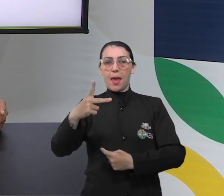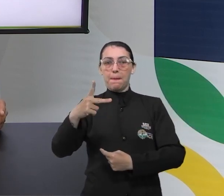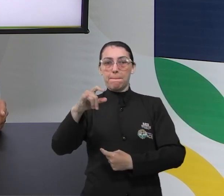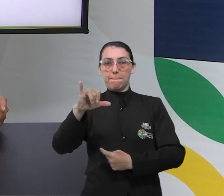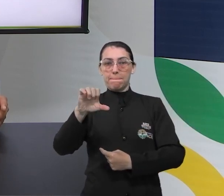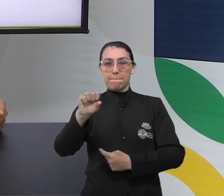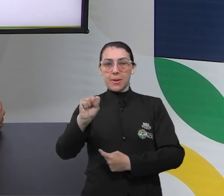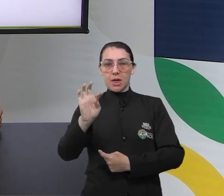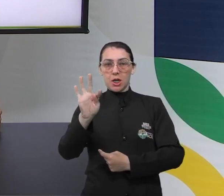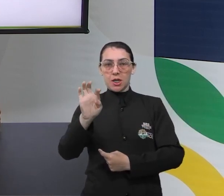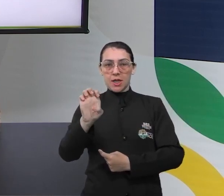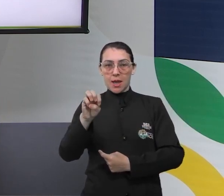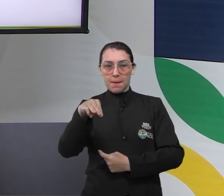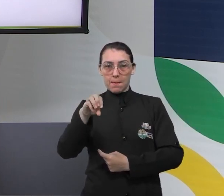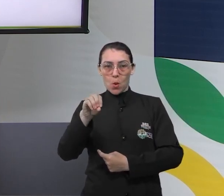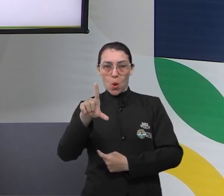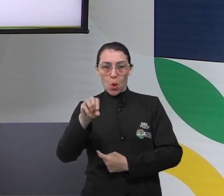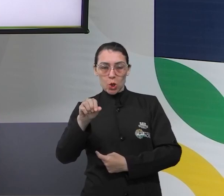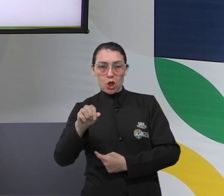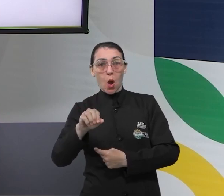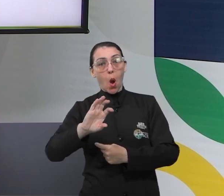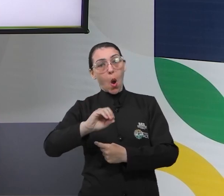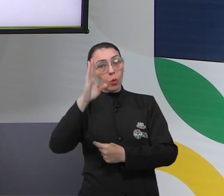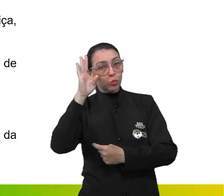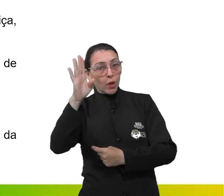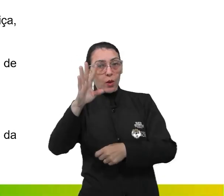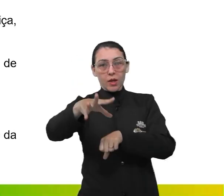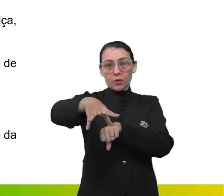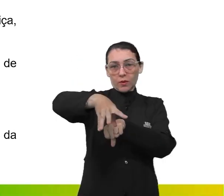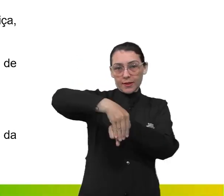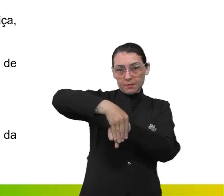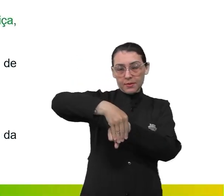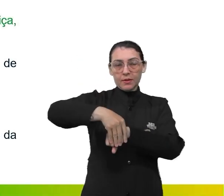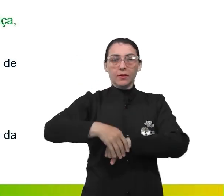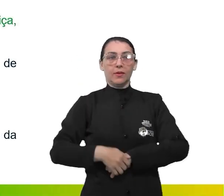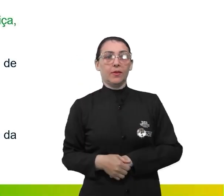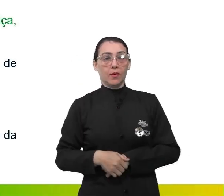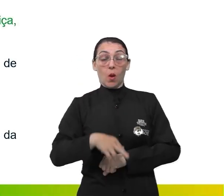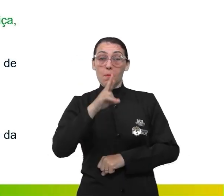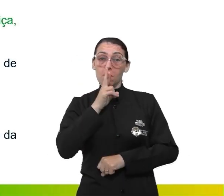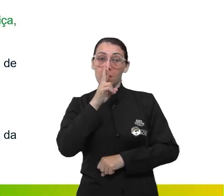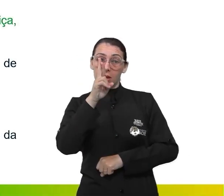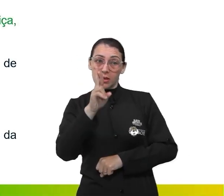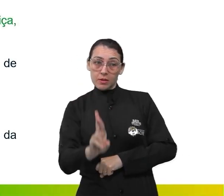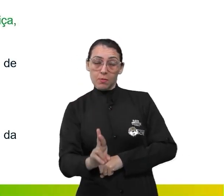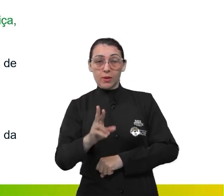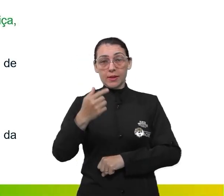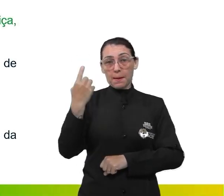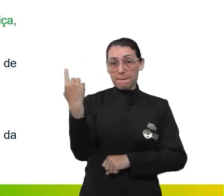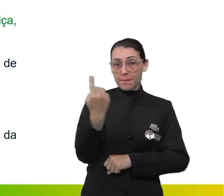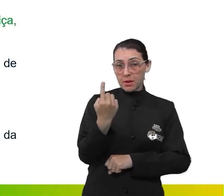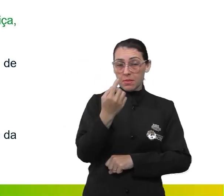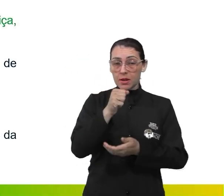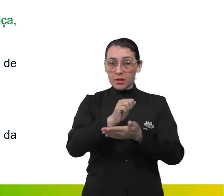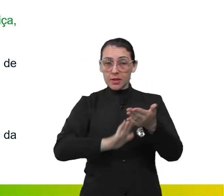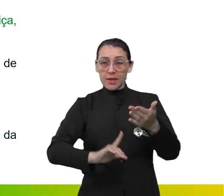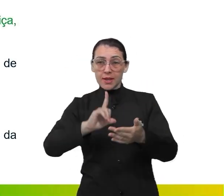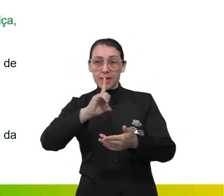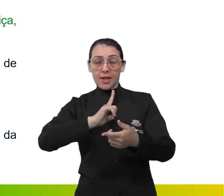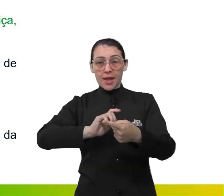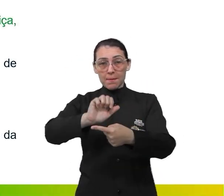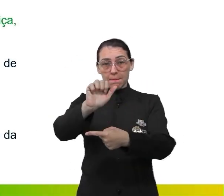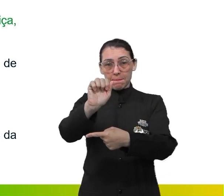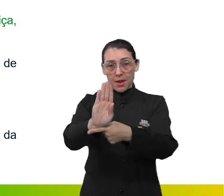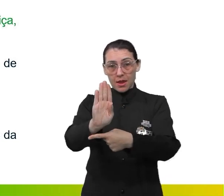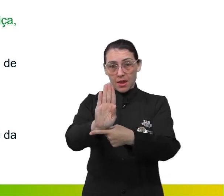epistemologia, ou teoria do conhecimento. Então, como resposta dessa primeira atividade, nós temos a